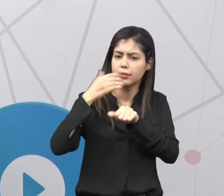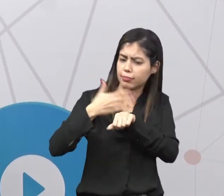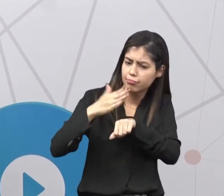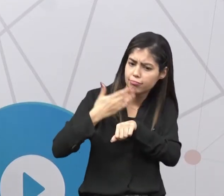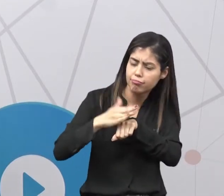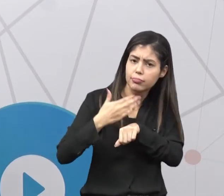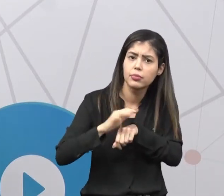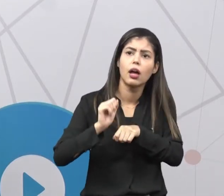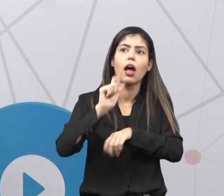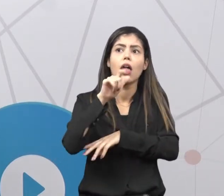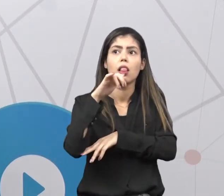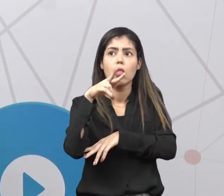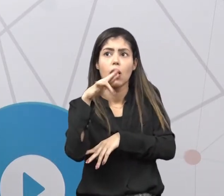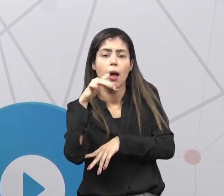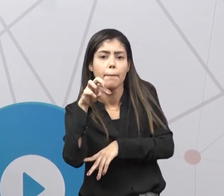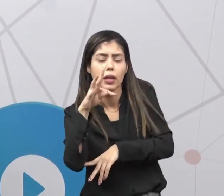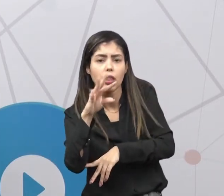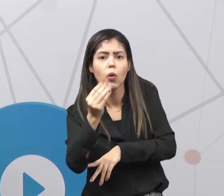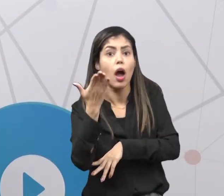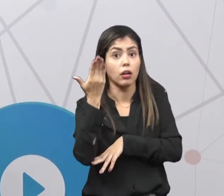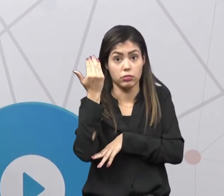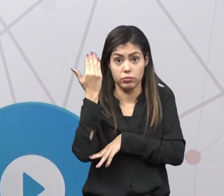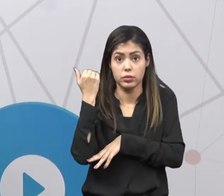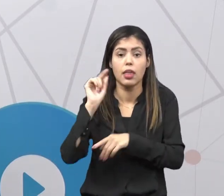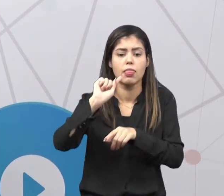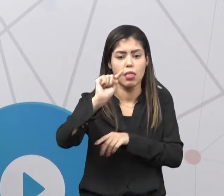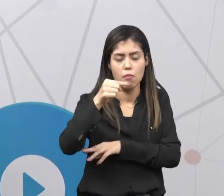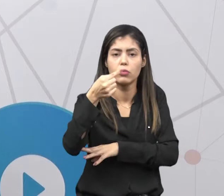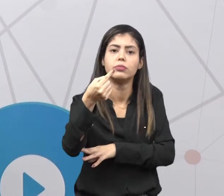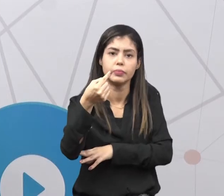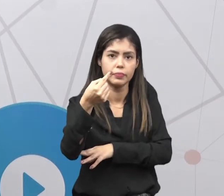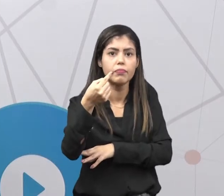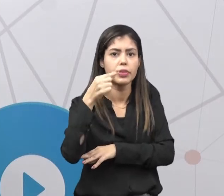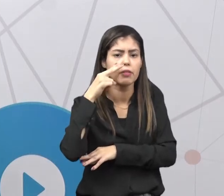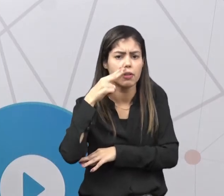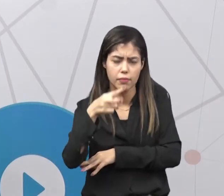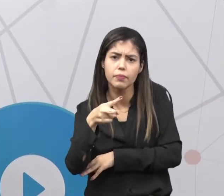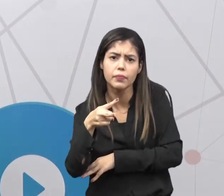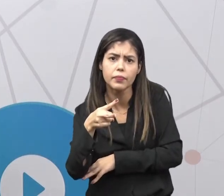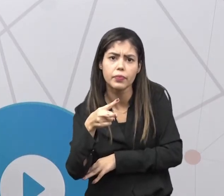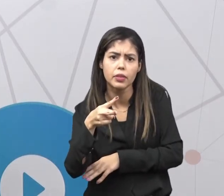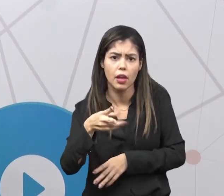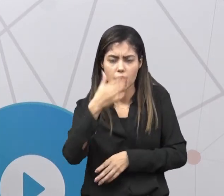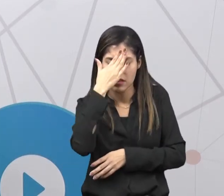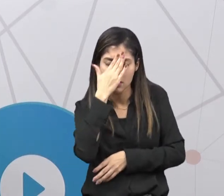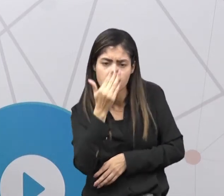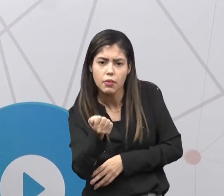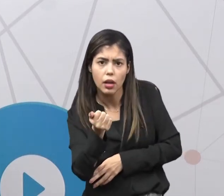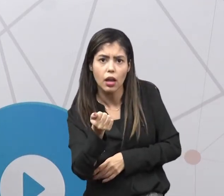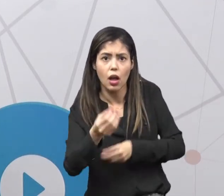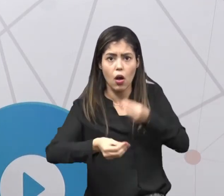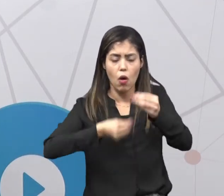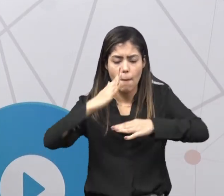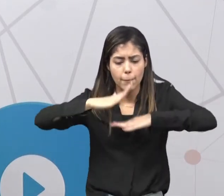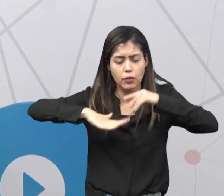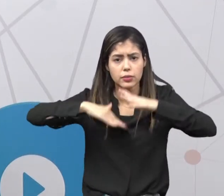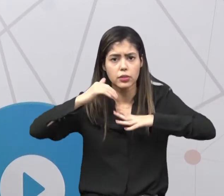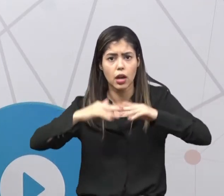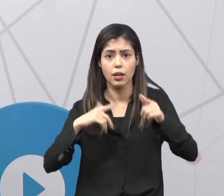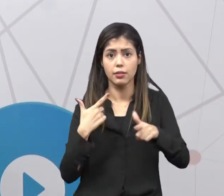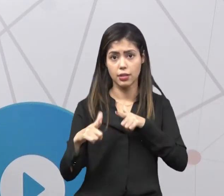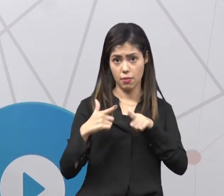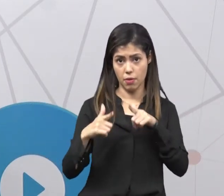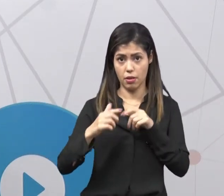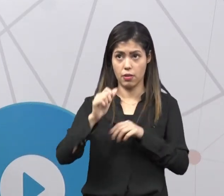praticar alongamentos antes e depois. Você vai ver, você vai saber de profissionais que não